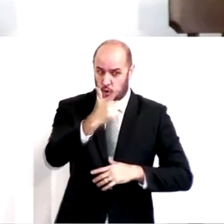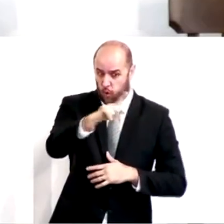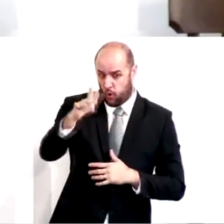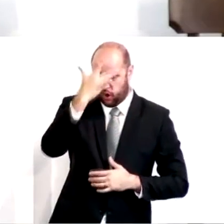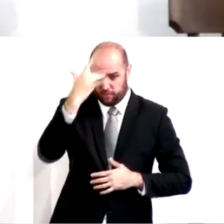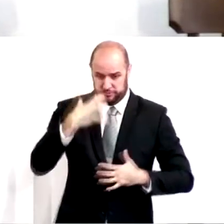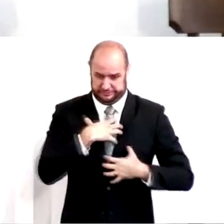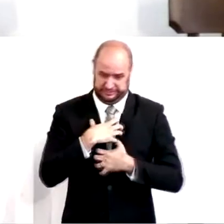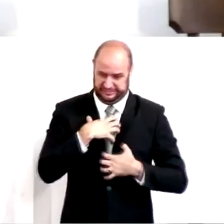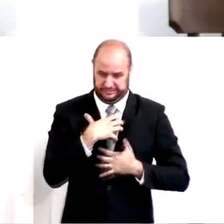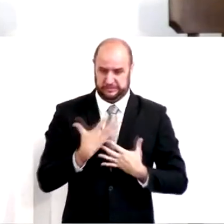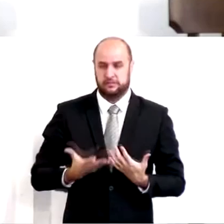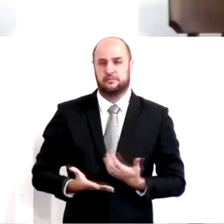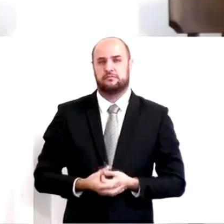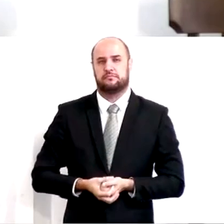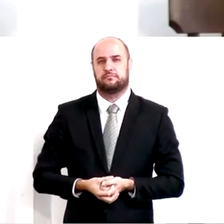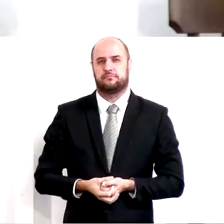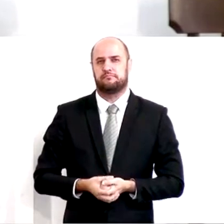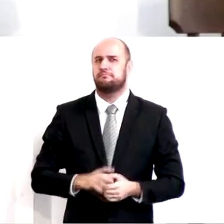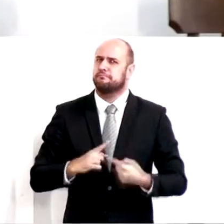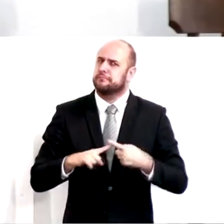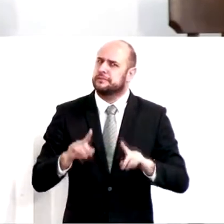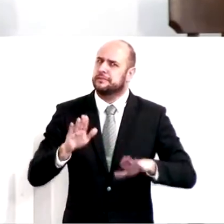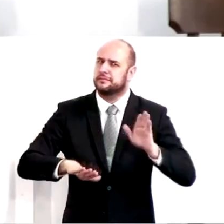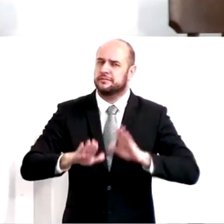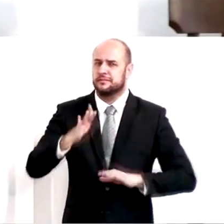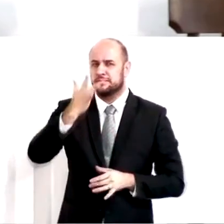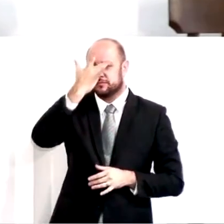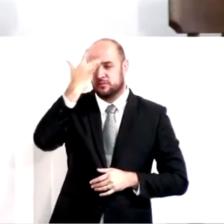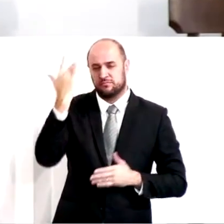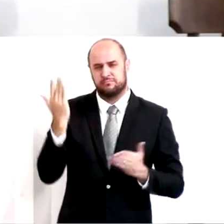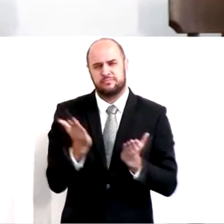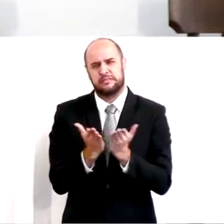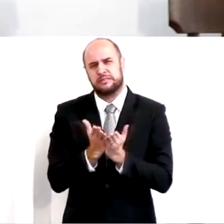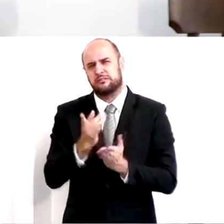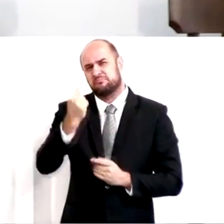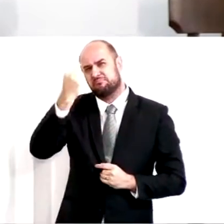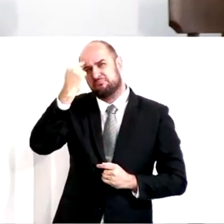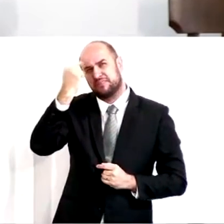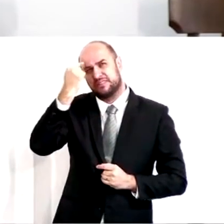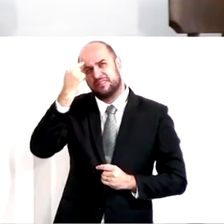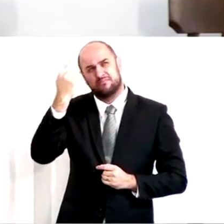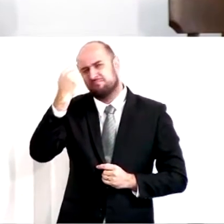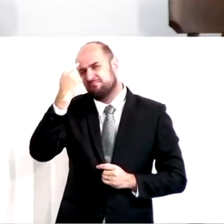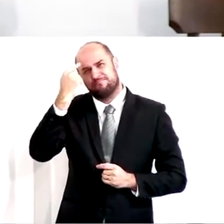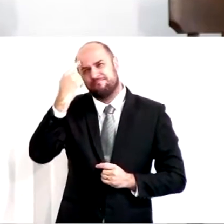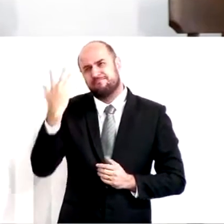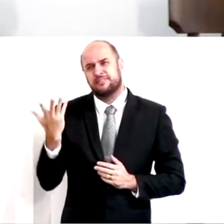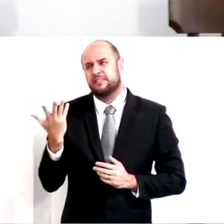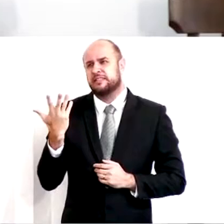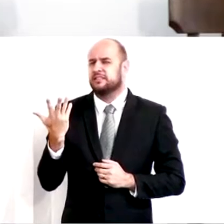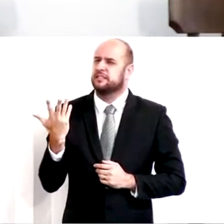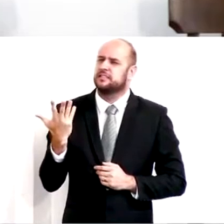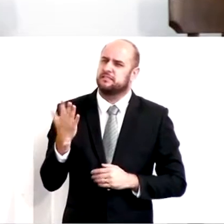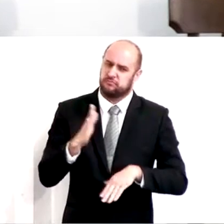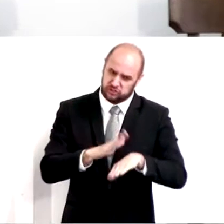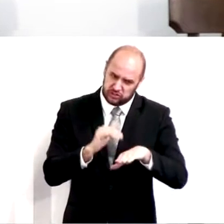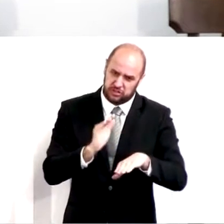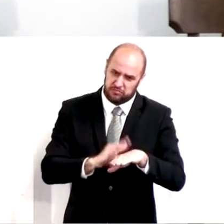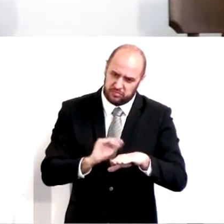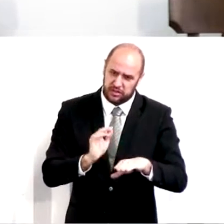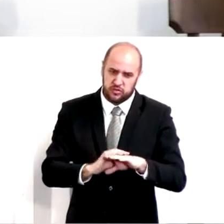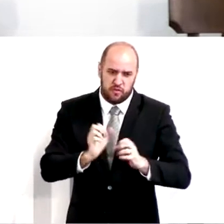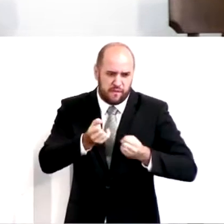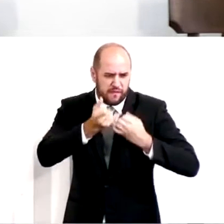nos tapinhas nas costas, ele pensa no lance legal, ele pensa... E não pensa que ele foi chamado para exalar